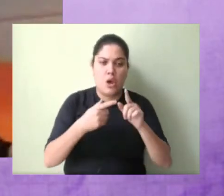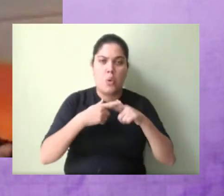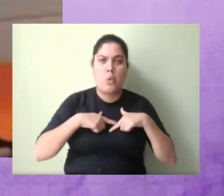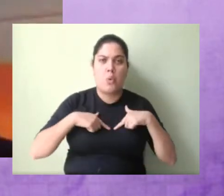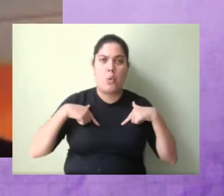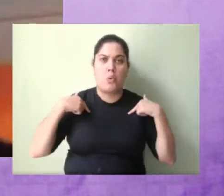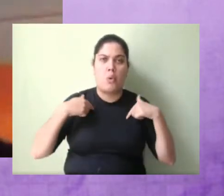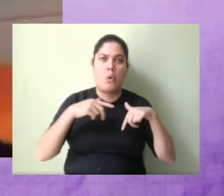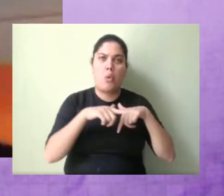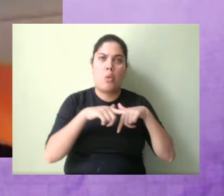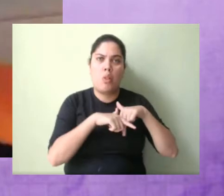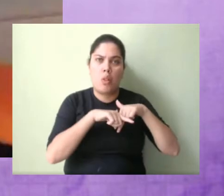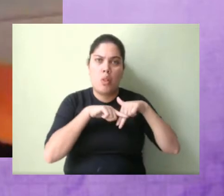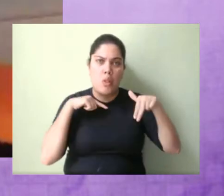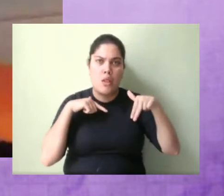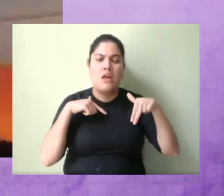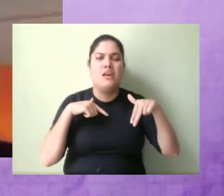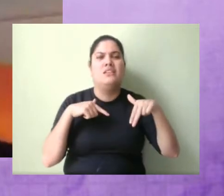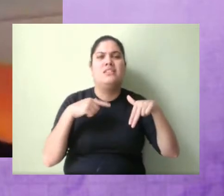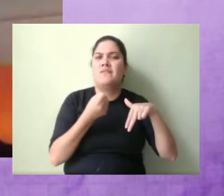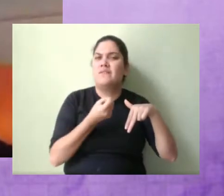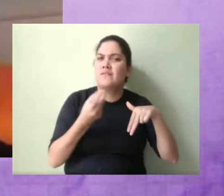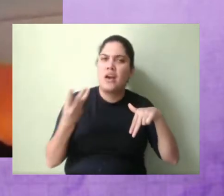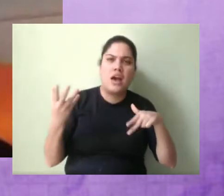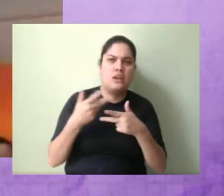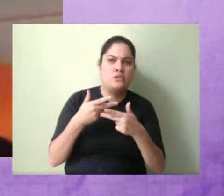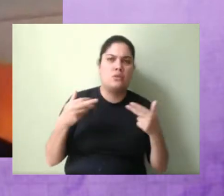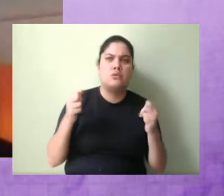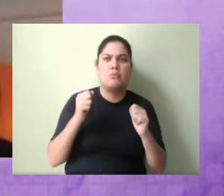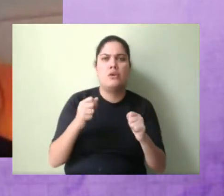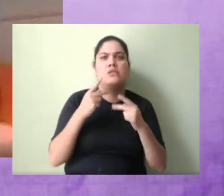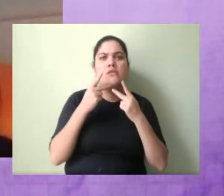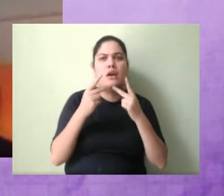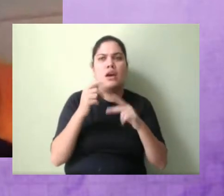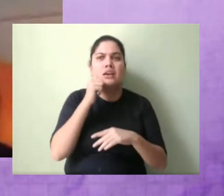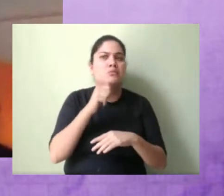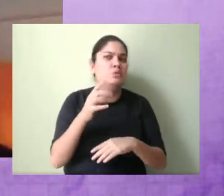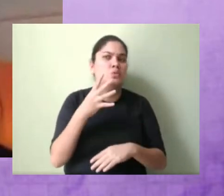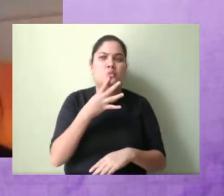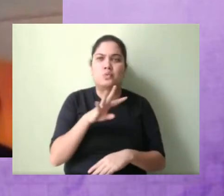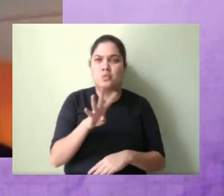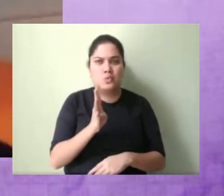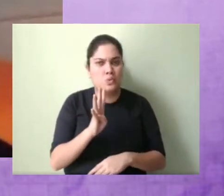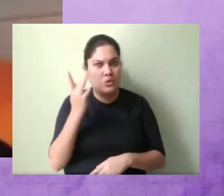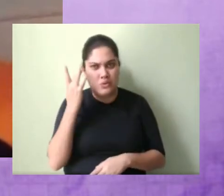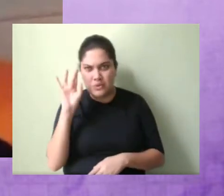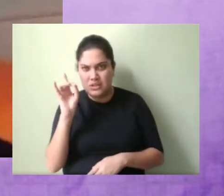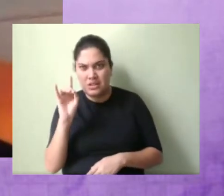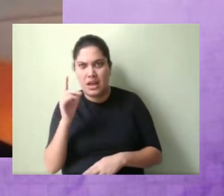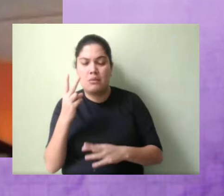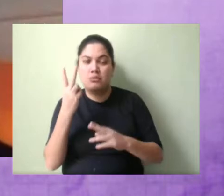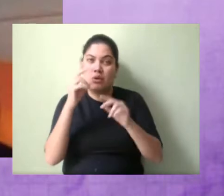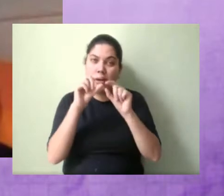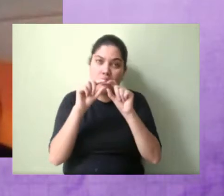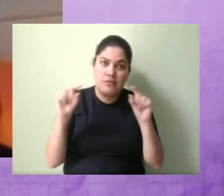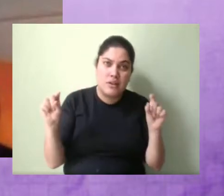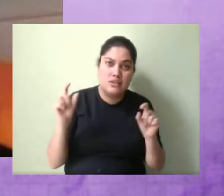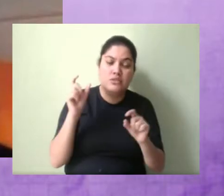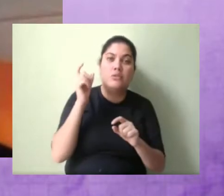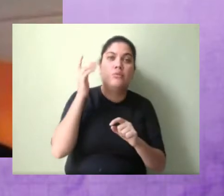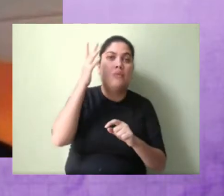gente tem que cuidar com o que a gente veste, porque o cara se sente à vontade para te tratar de uma certa maneira, porque você tá com um decote e um short